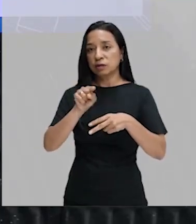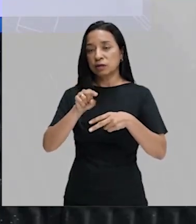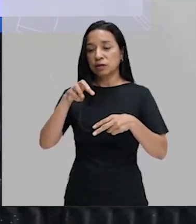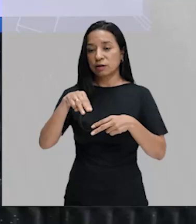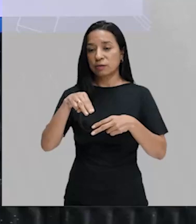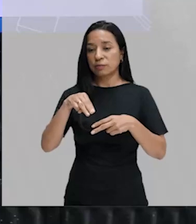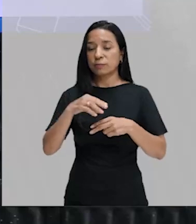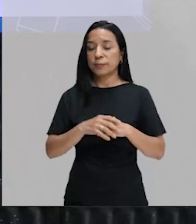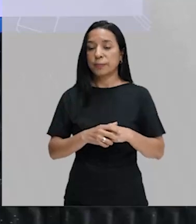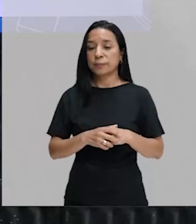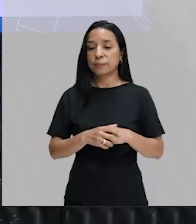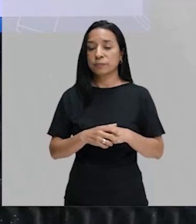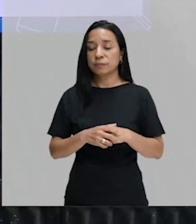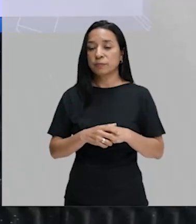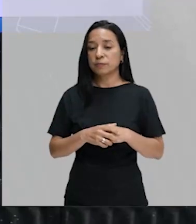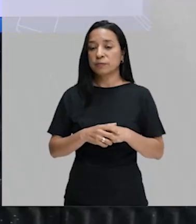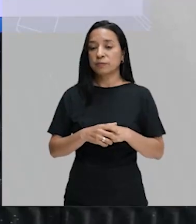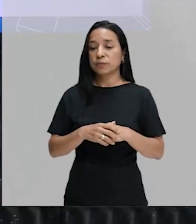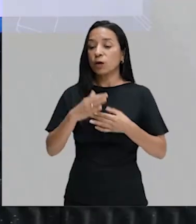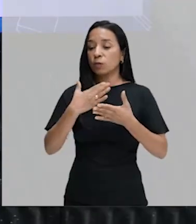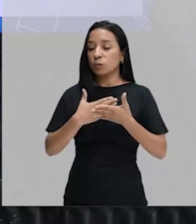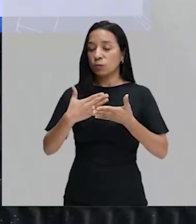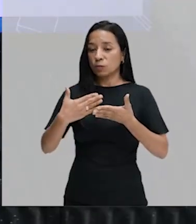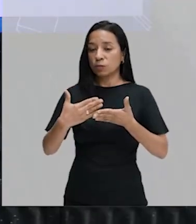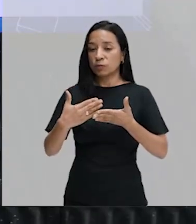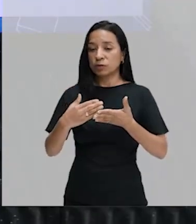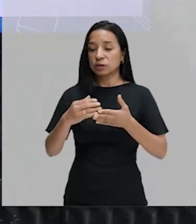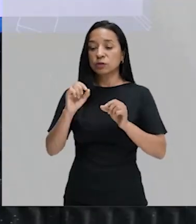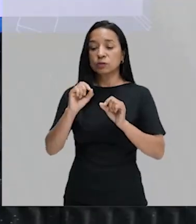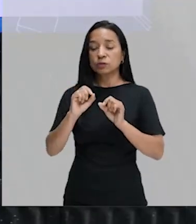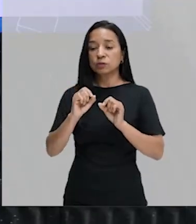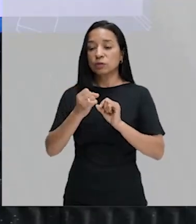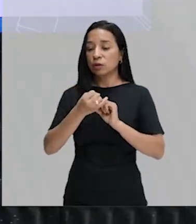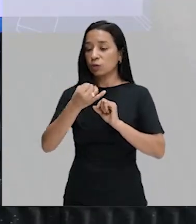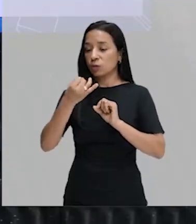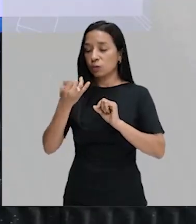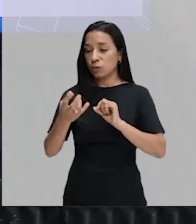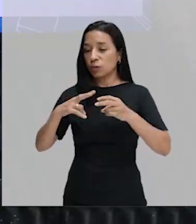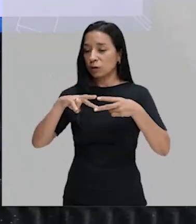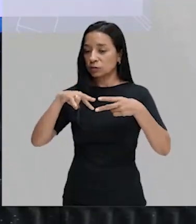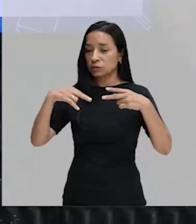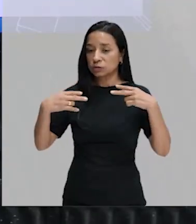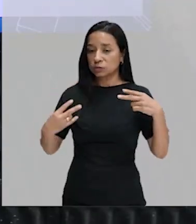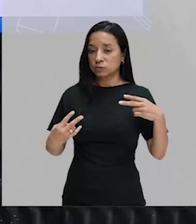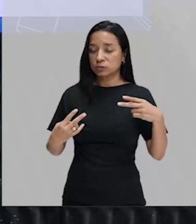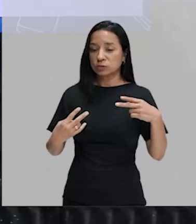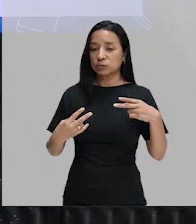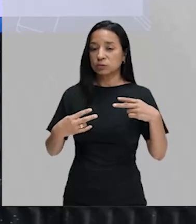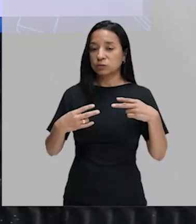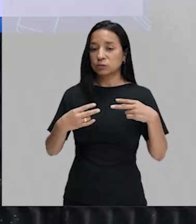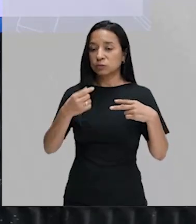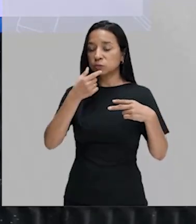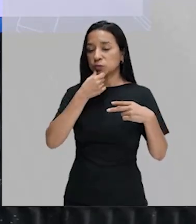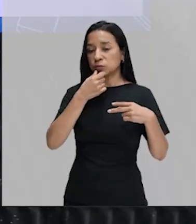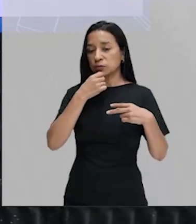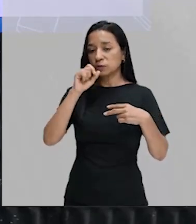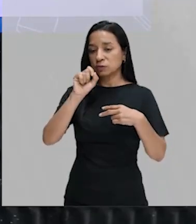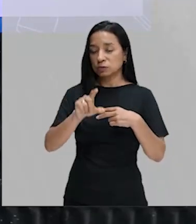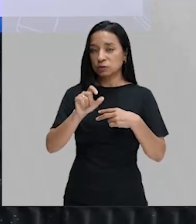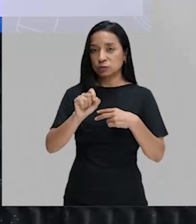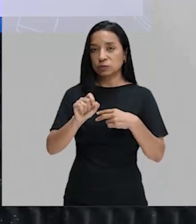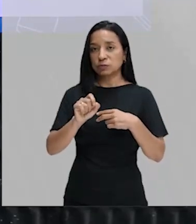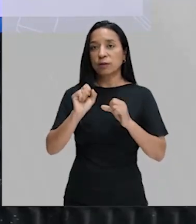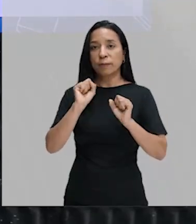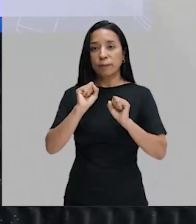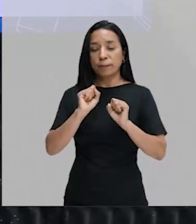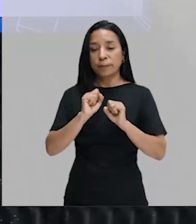tá? Então, a partir daqui, eu tenho quais são os genótipos de machos azuis que eu posso formar? Eu sei que, para ser azul,